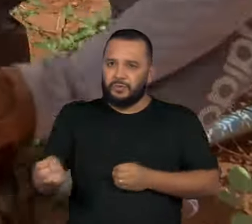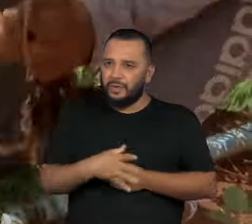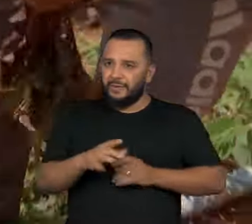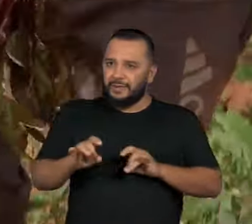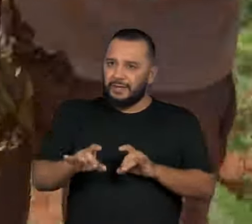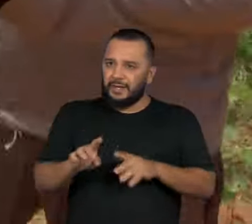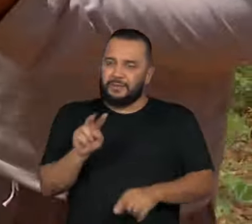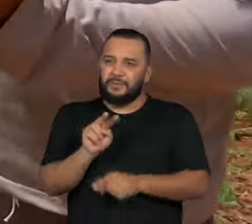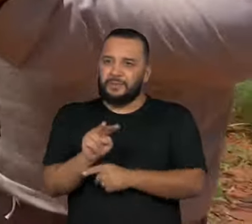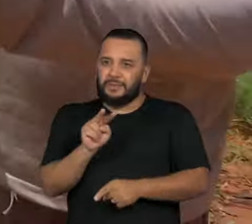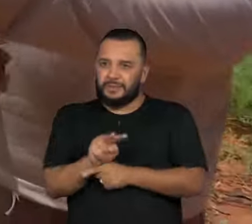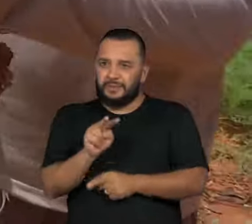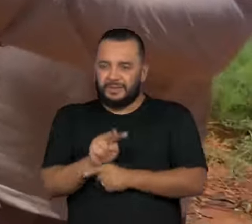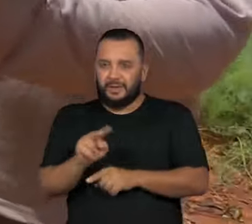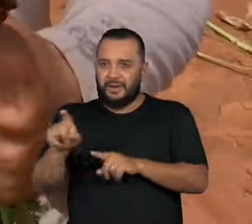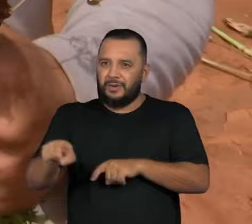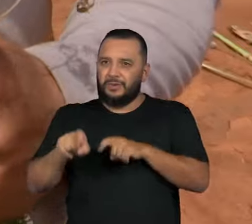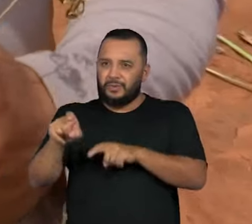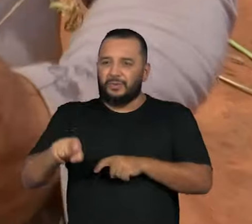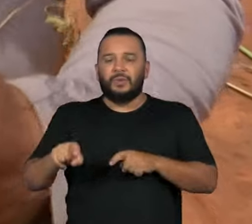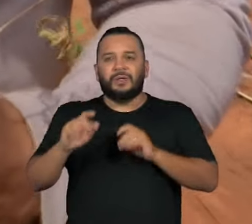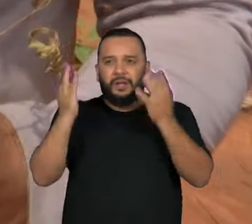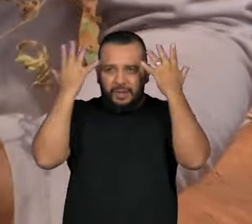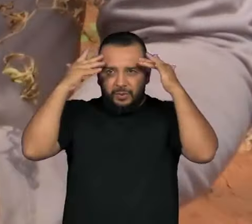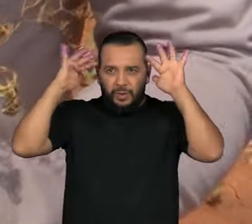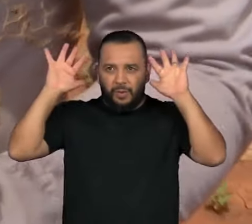técnicas de cultivo da agricultura orgânica.